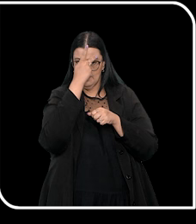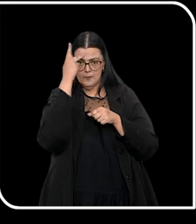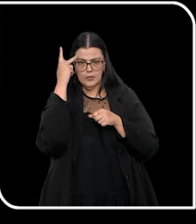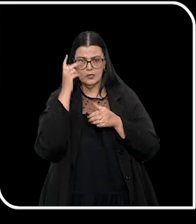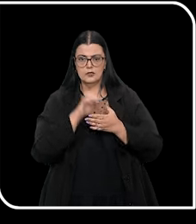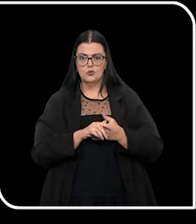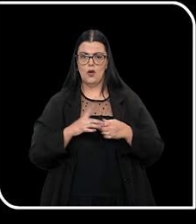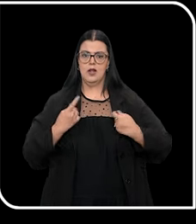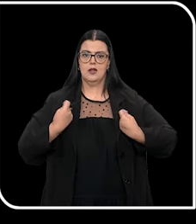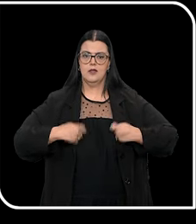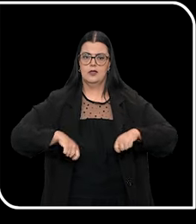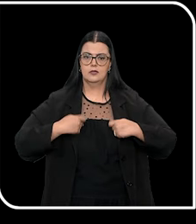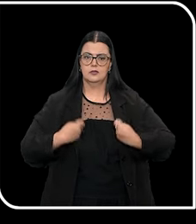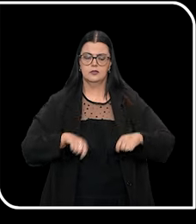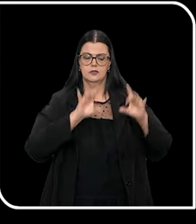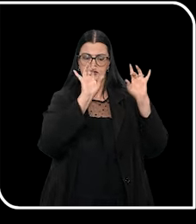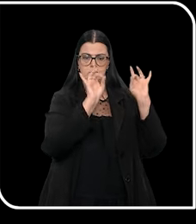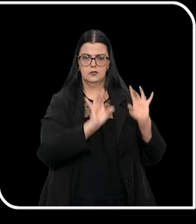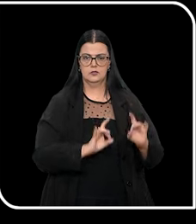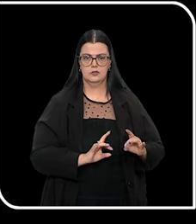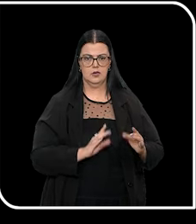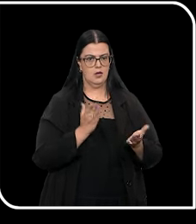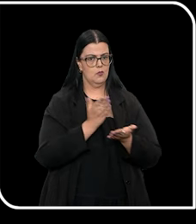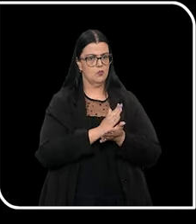é pessoa com necessidades